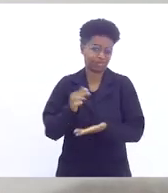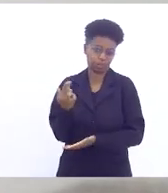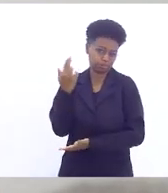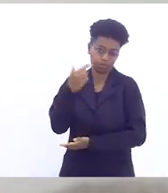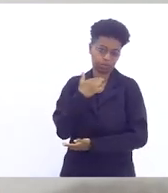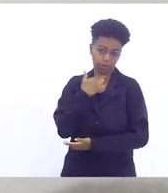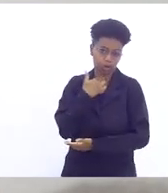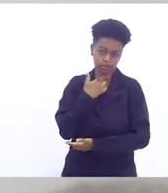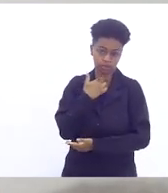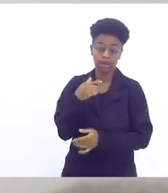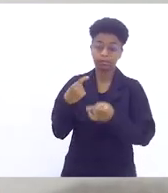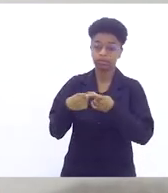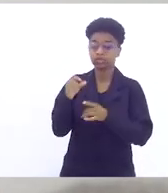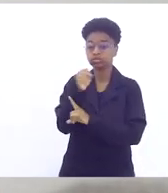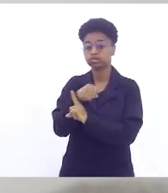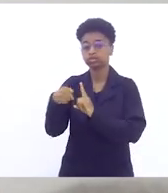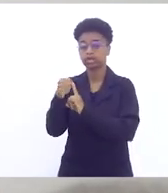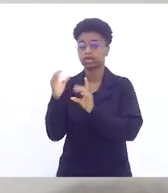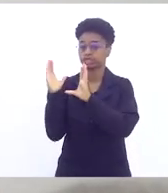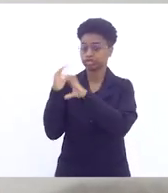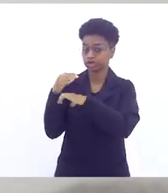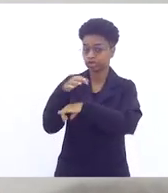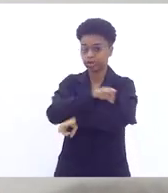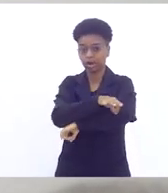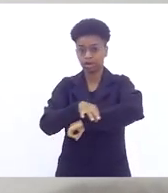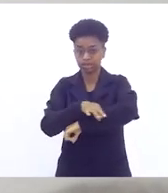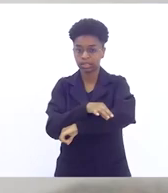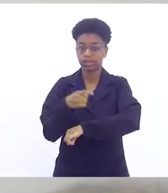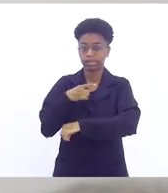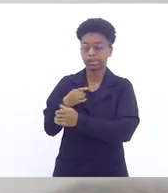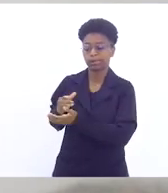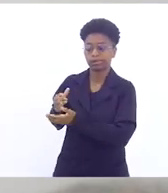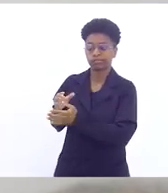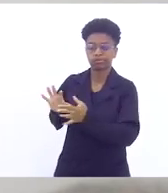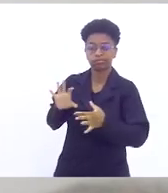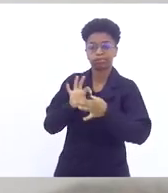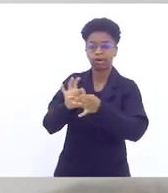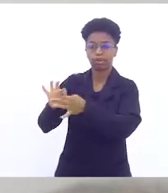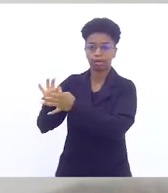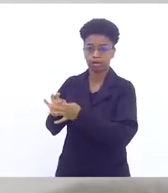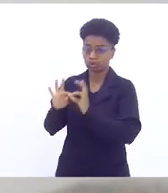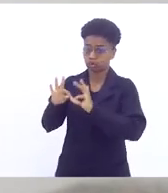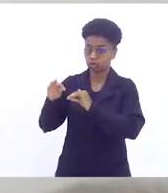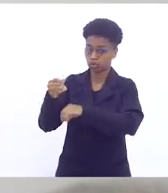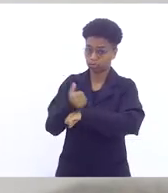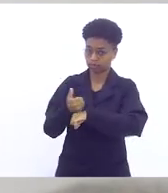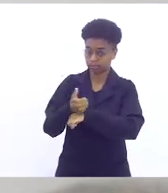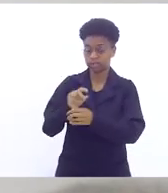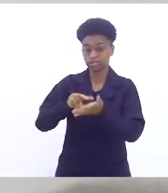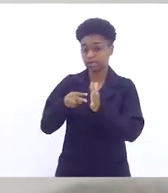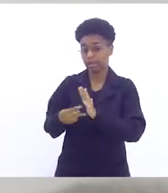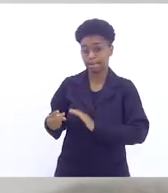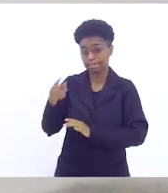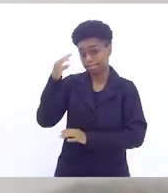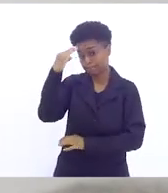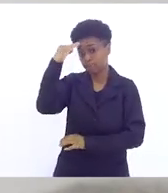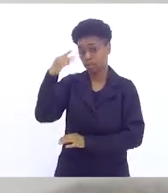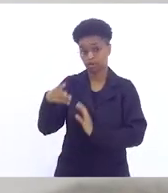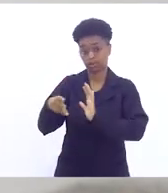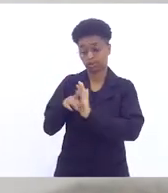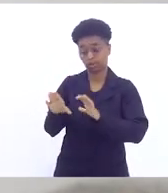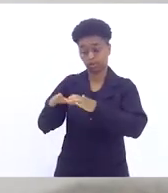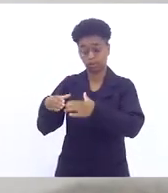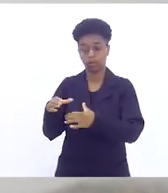a sociedade de Engenheiros e arquiteto congrega esses profissionais né é a memória da engenharia arquitetura